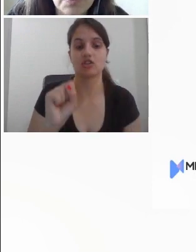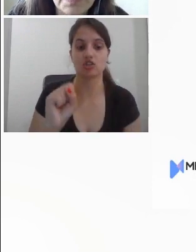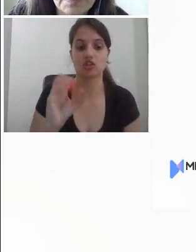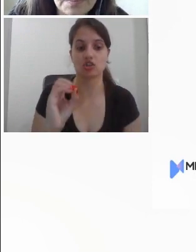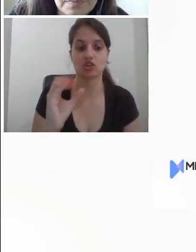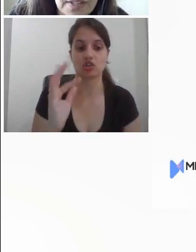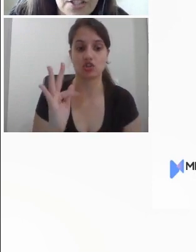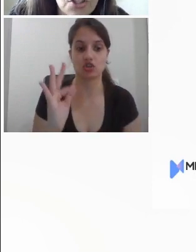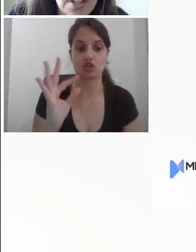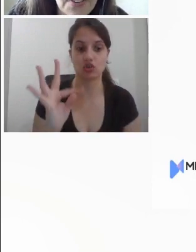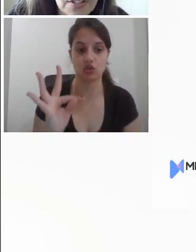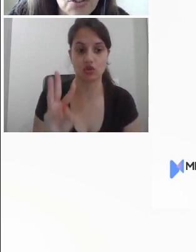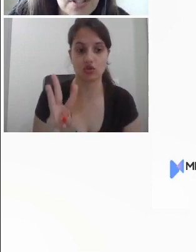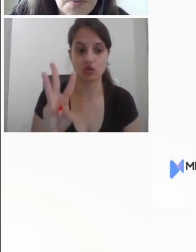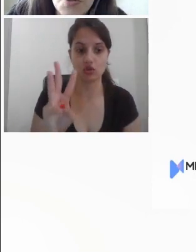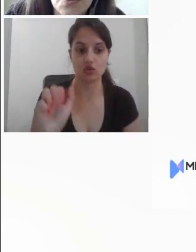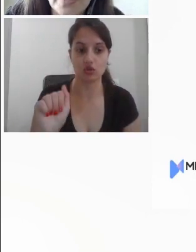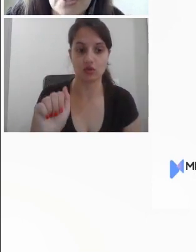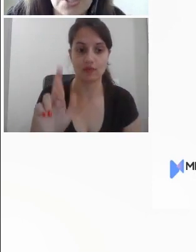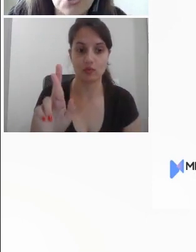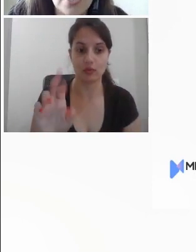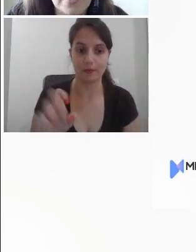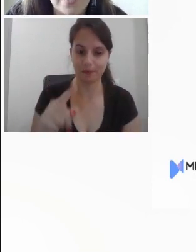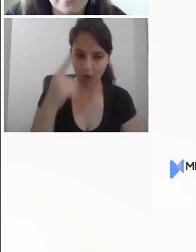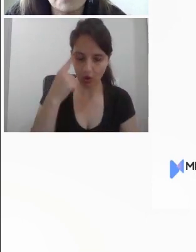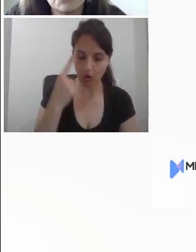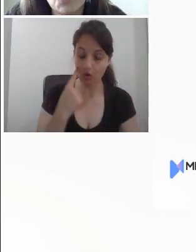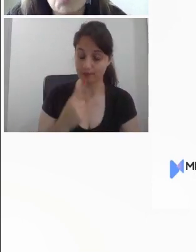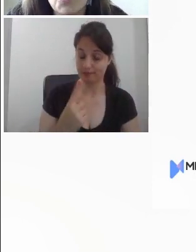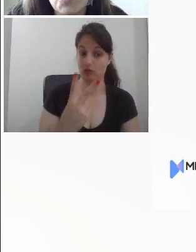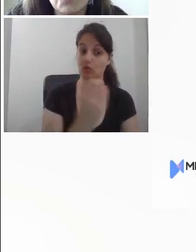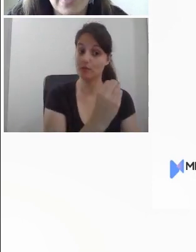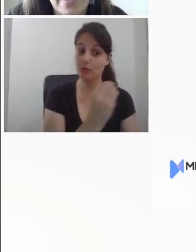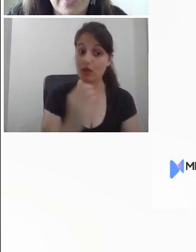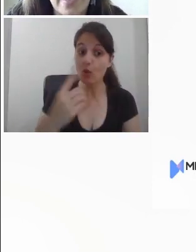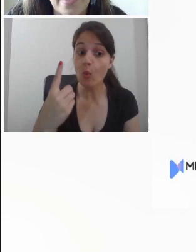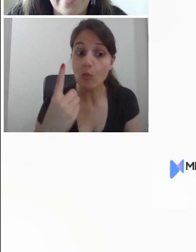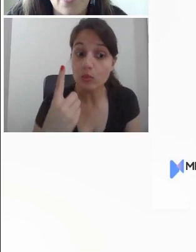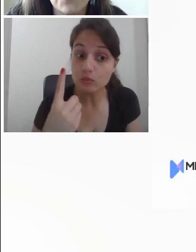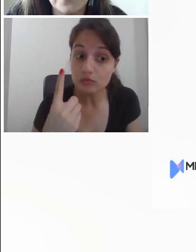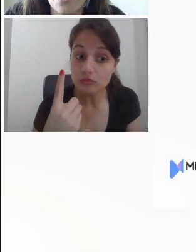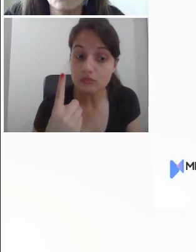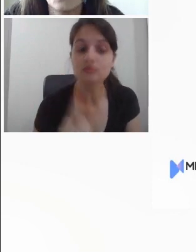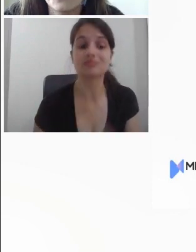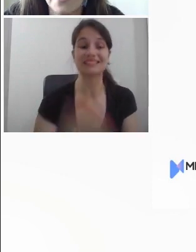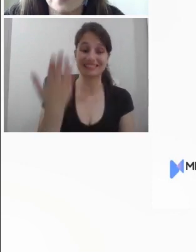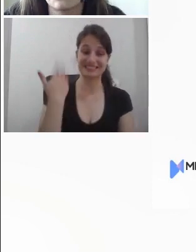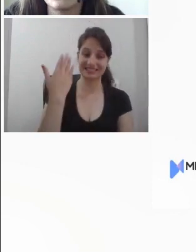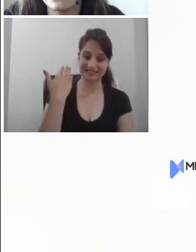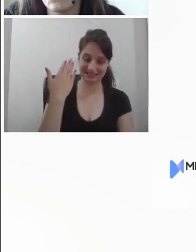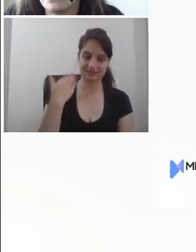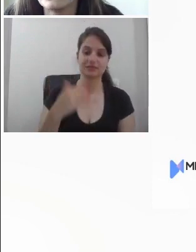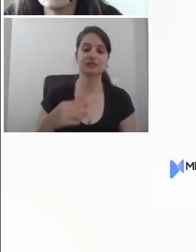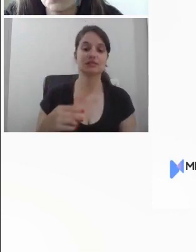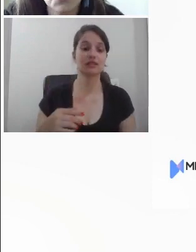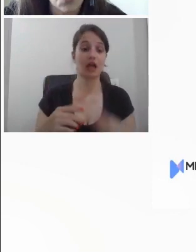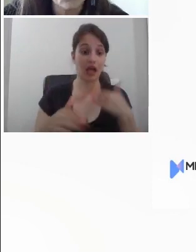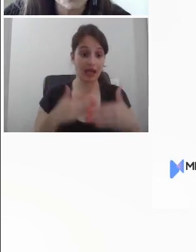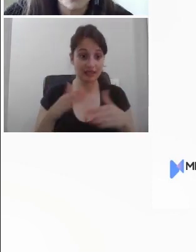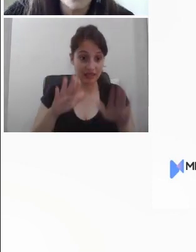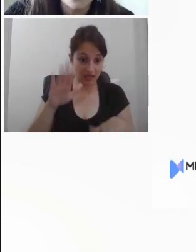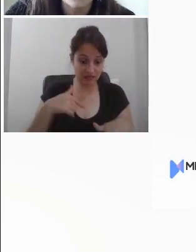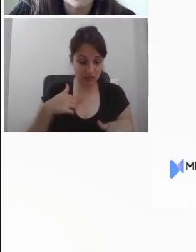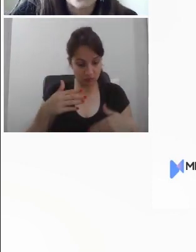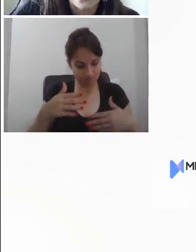comum a gente tá falando de 2001 tá gente era muito comum eh ao final do processo de desenvolvimento de um